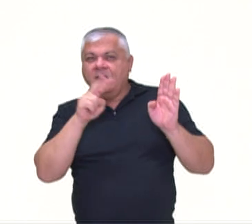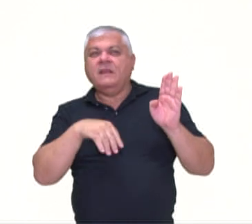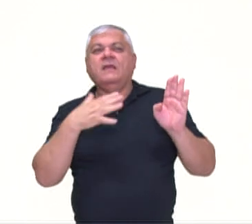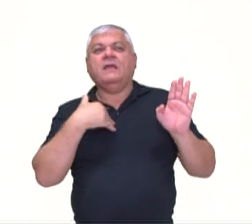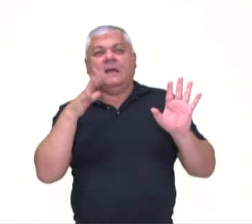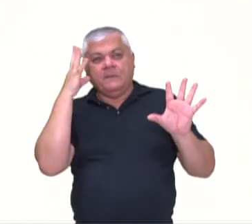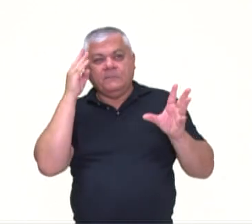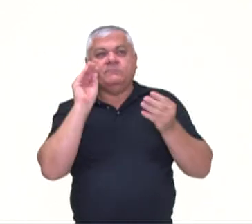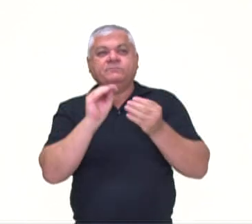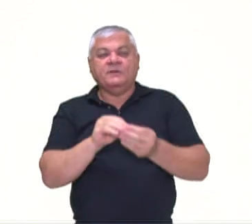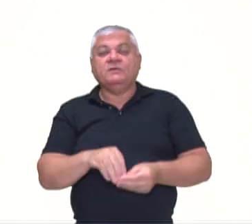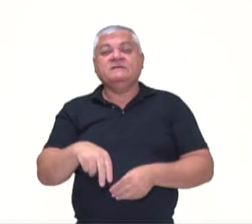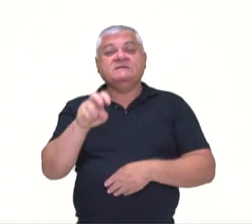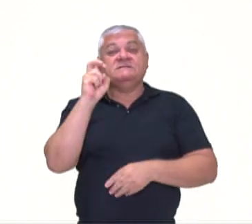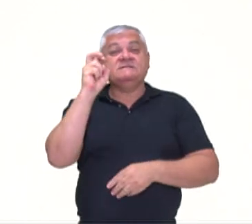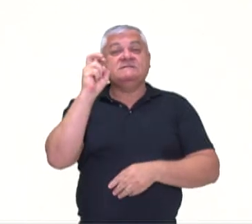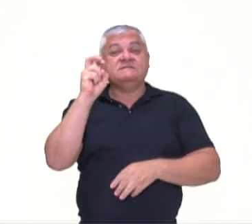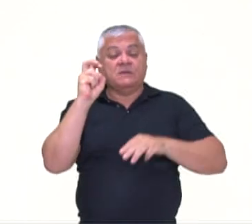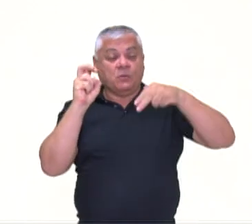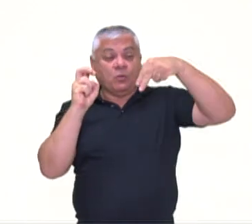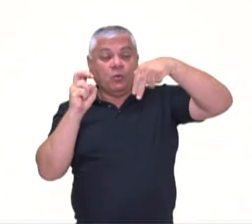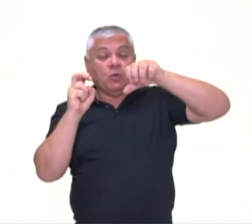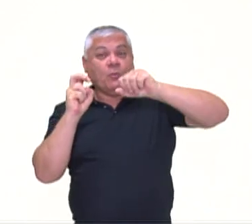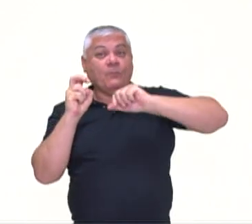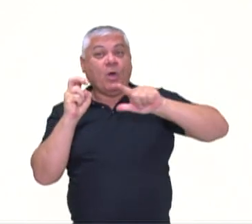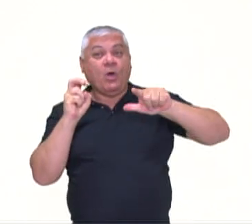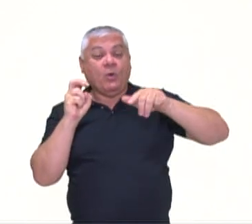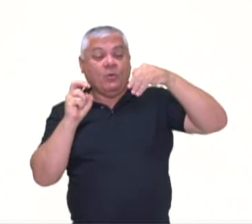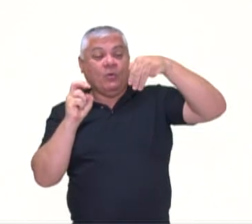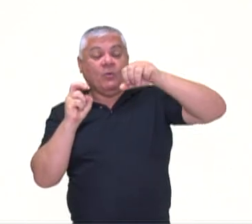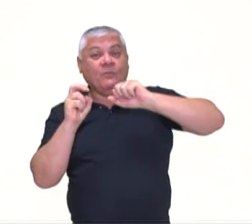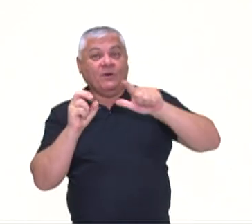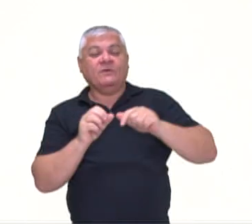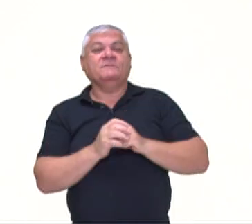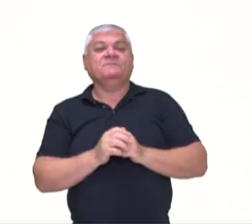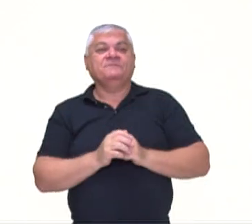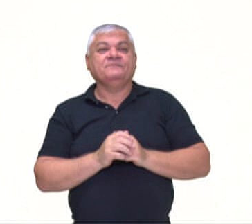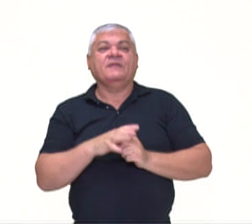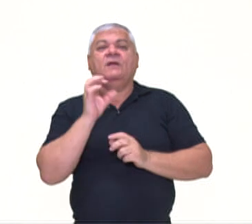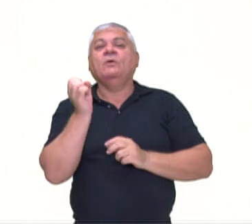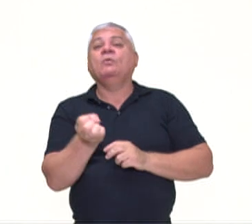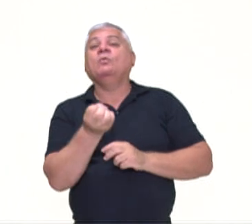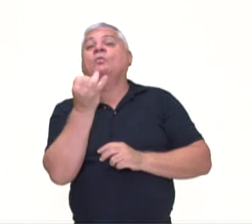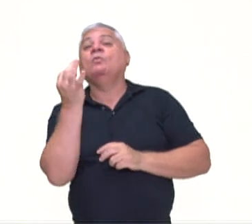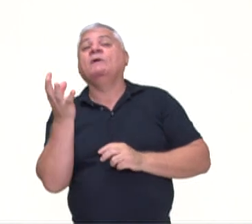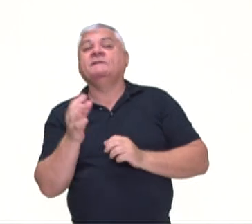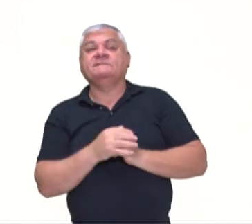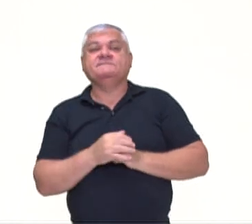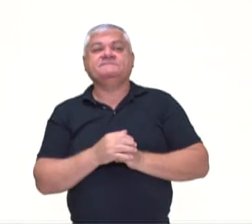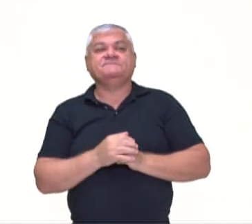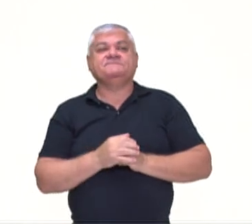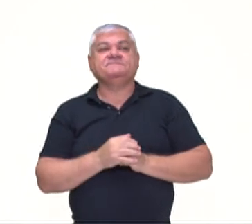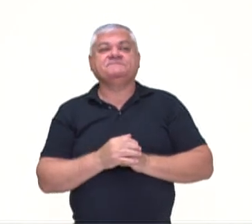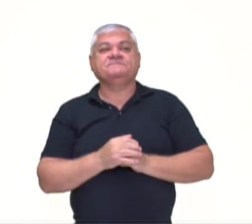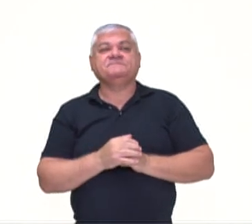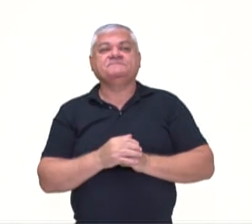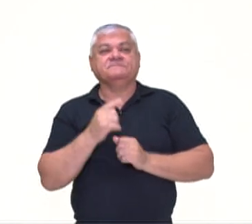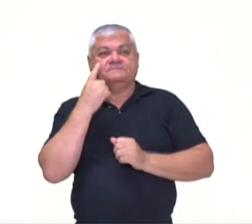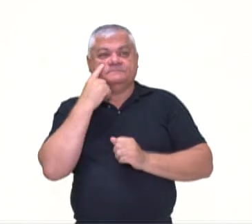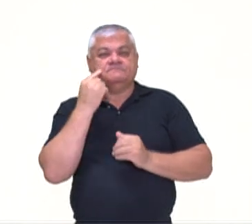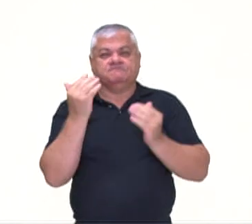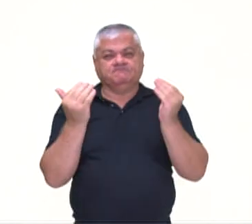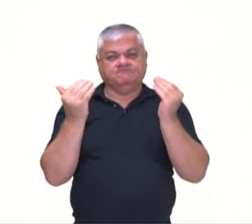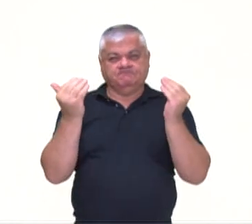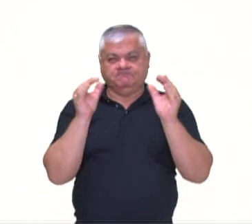respeito de quantos mols de nitrogênio são produzidos, quantidade suficiente de gás nitrogênio. Vamos dar uma olhadinha? Balanceamento